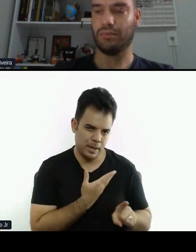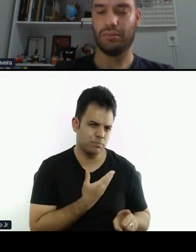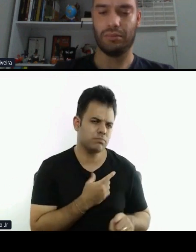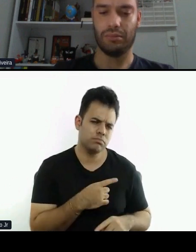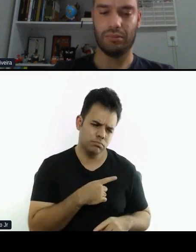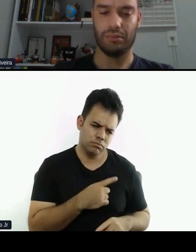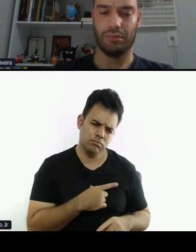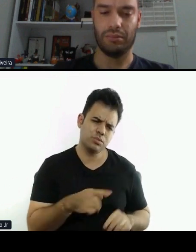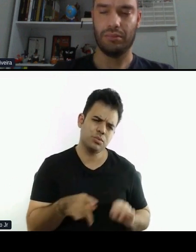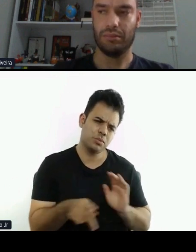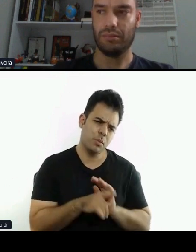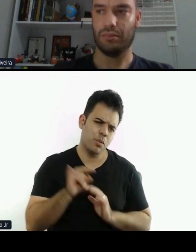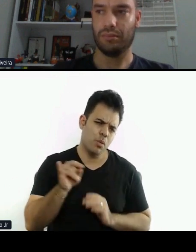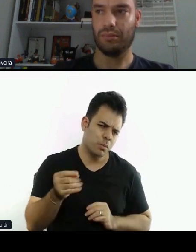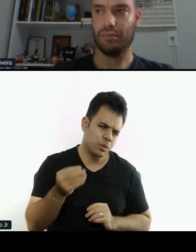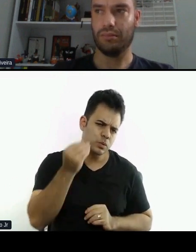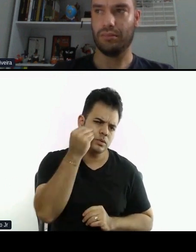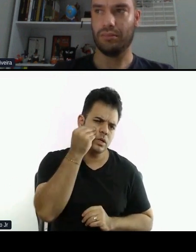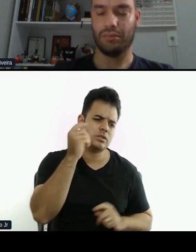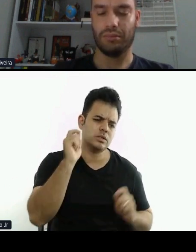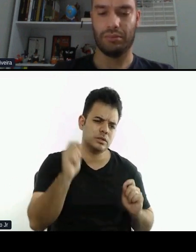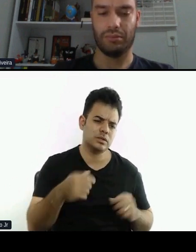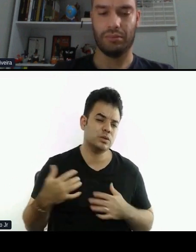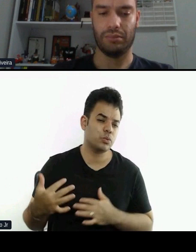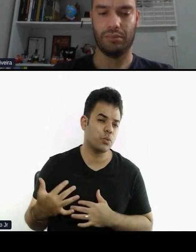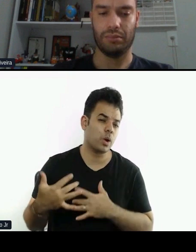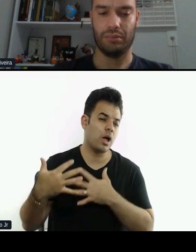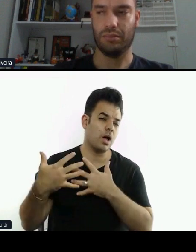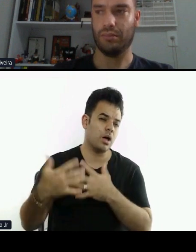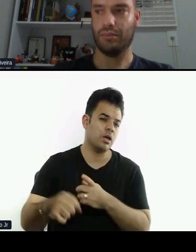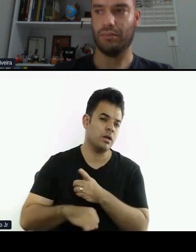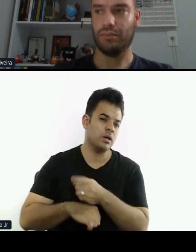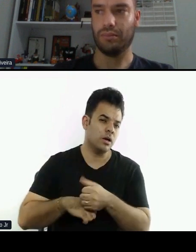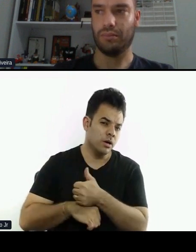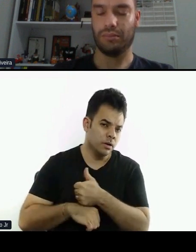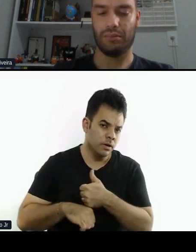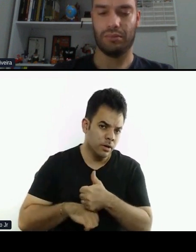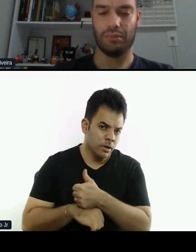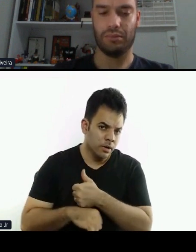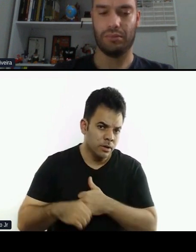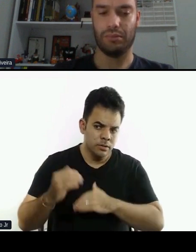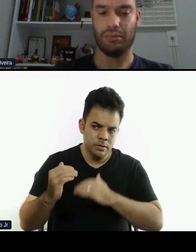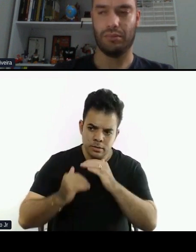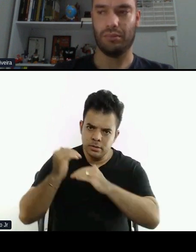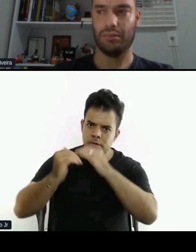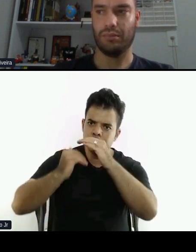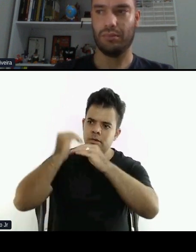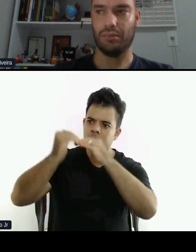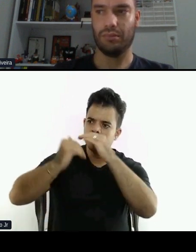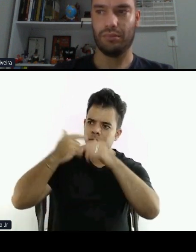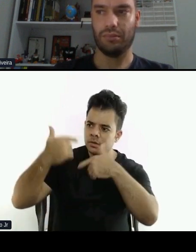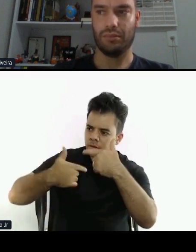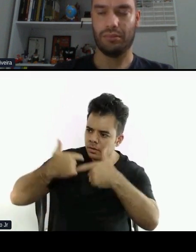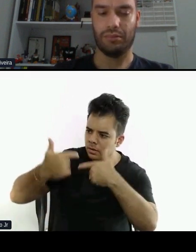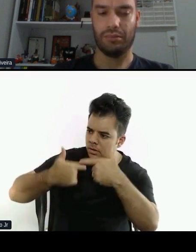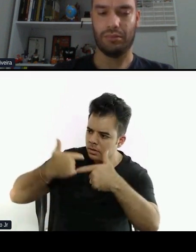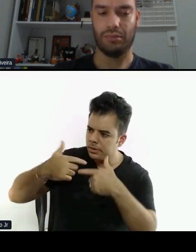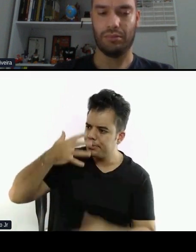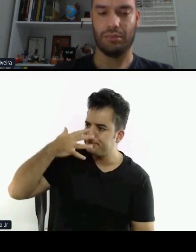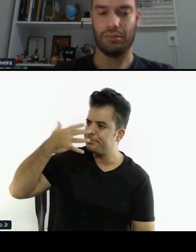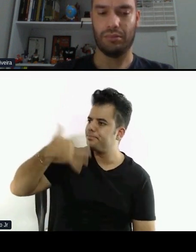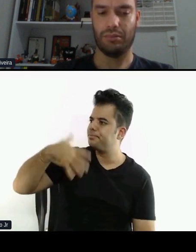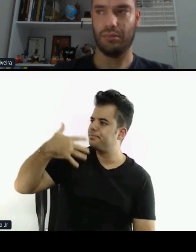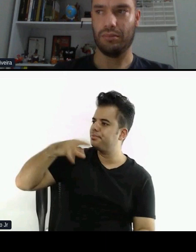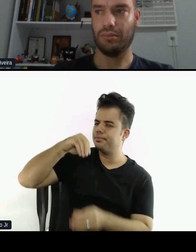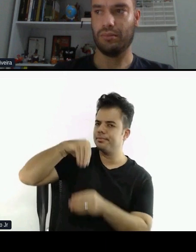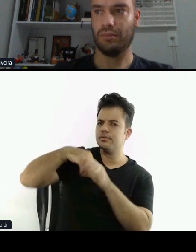mesmas oportunidades de uma carreira profissional, de uma promoção, de um cargo de confiança dentro dessas organizações?